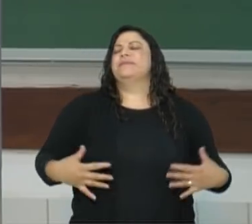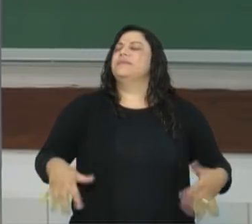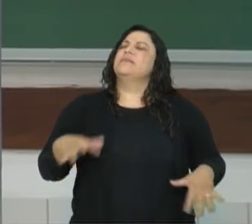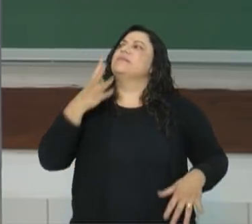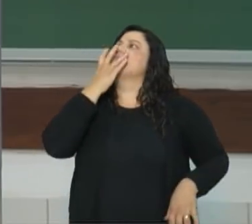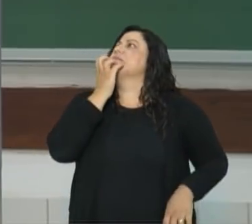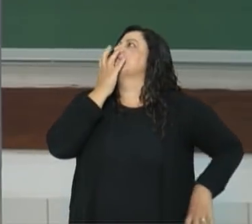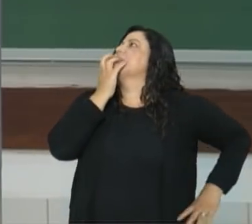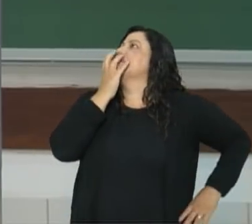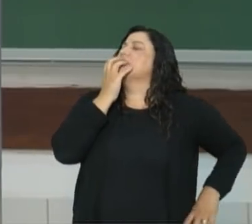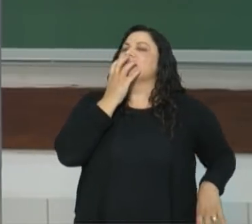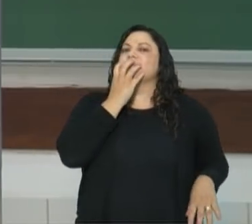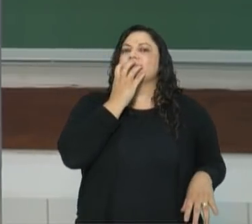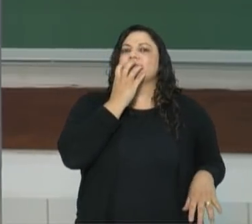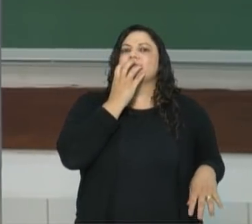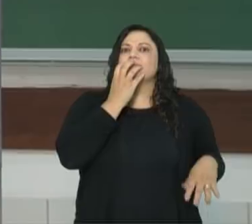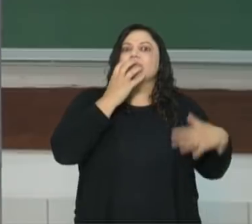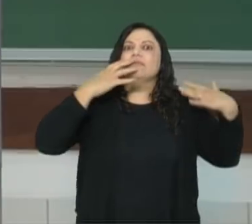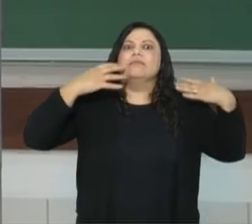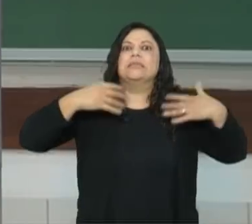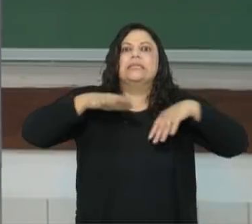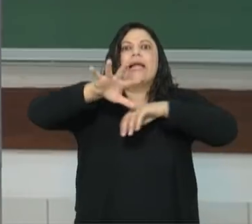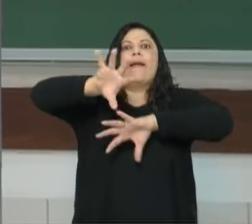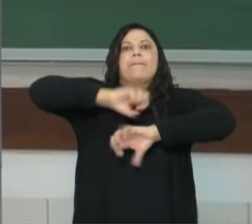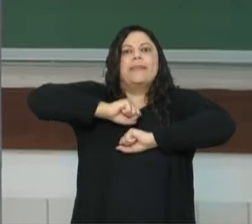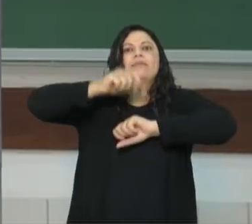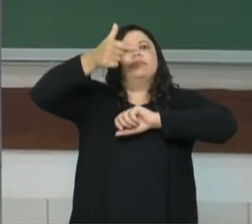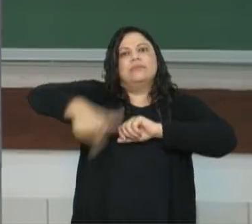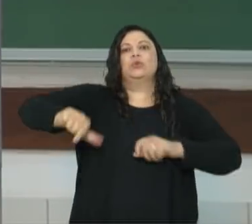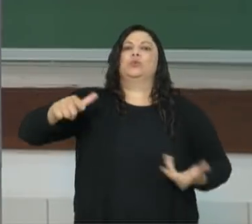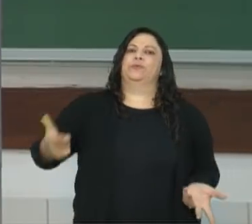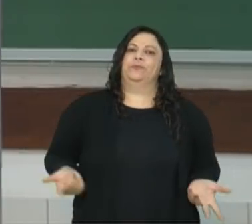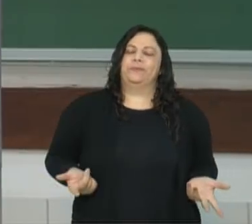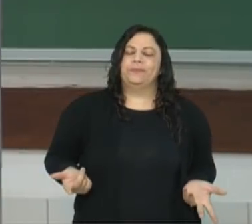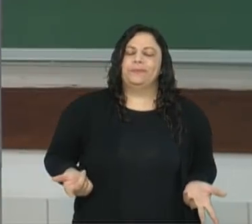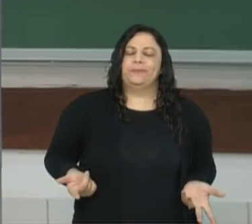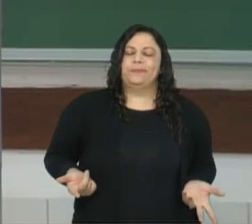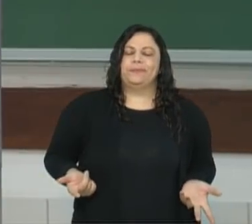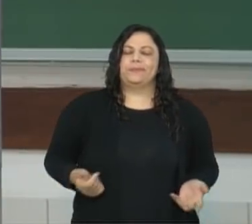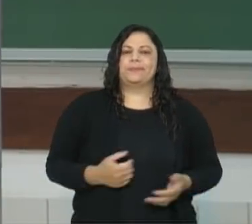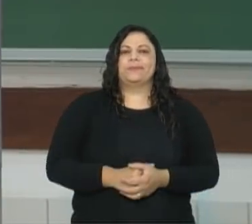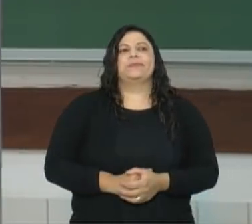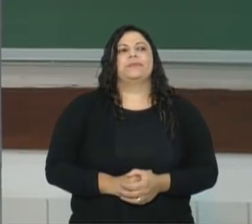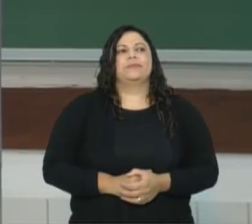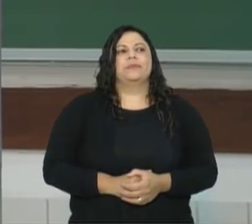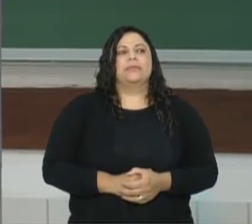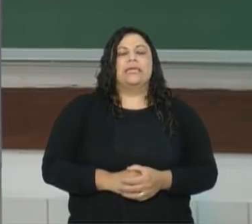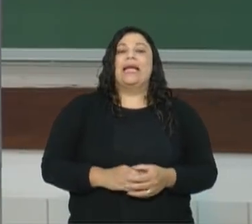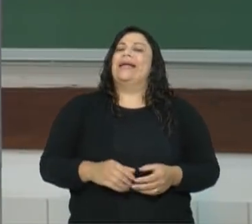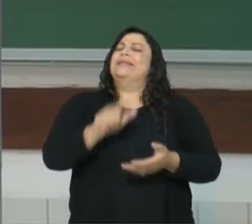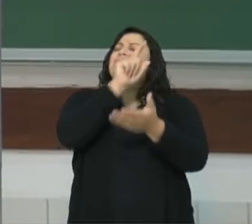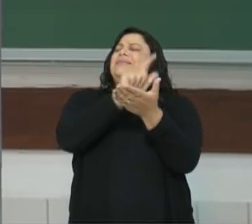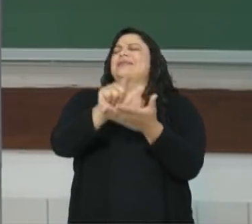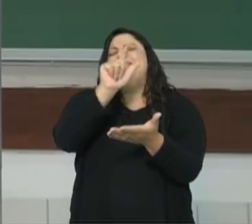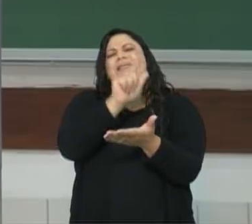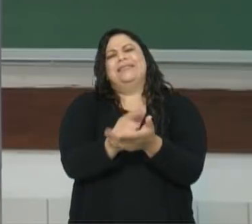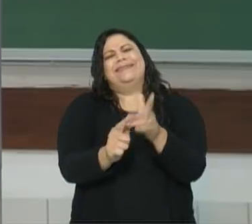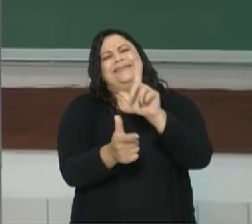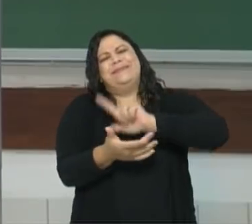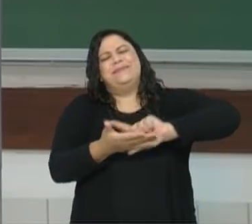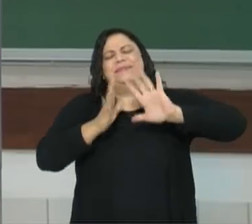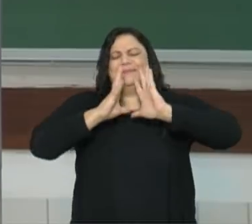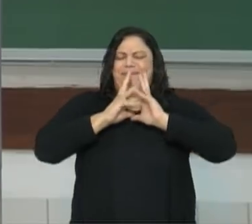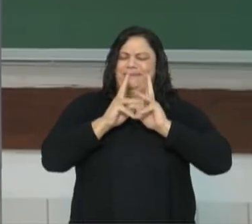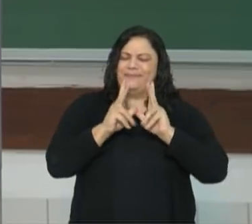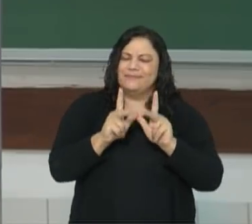doença que estimula o hospedeiro a se infectar novamente. Então, a boa higiene, é claro, e bons